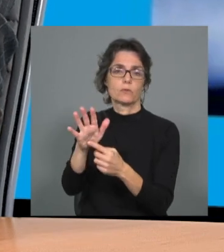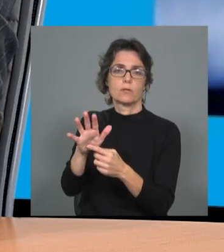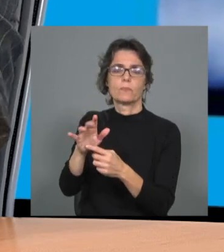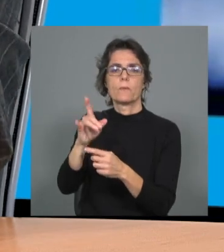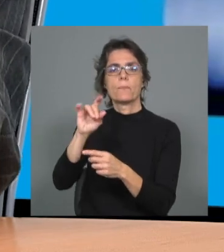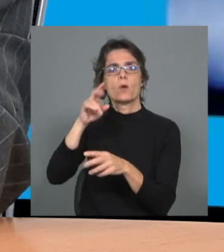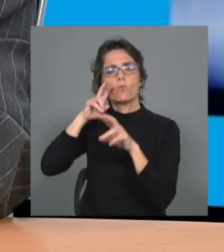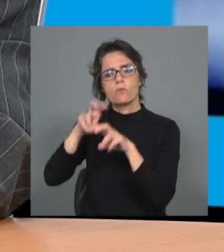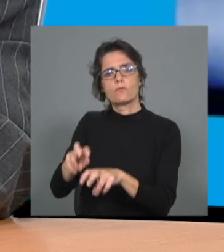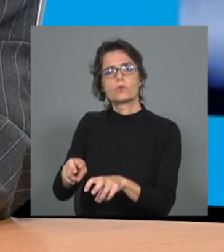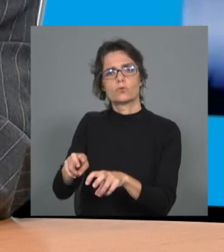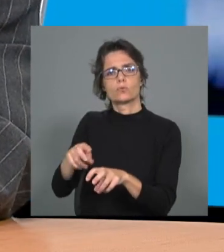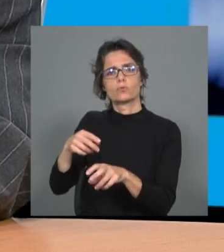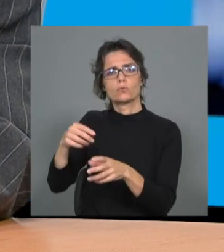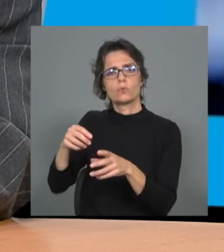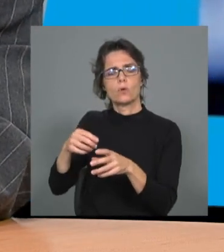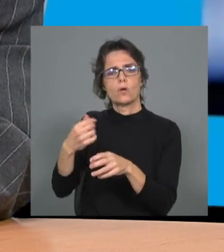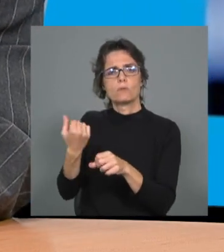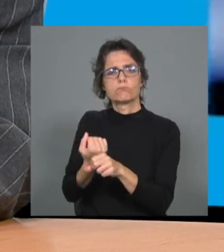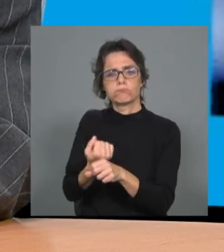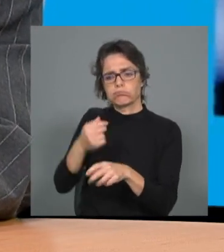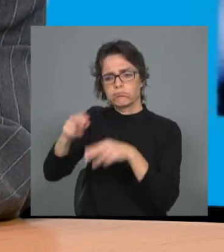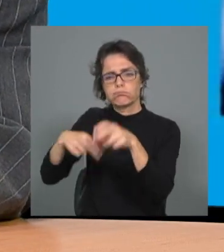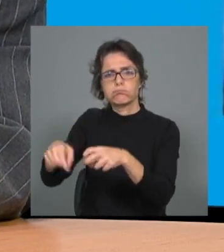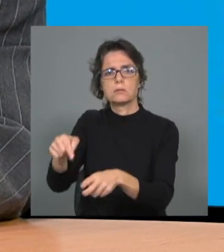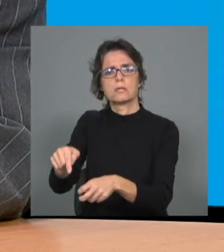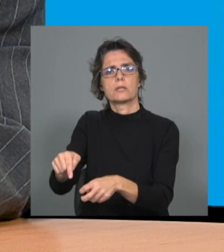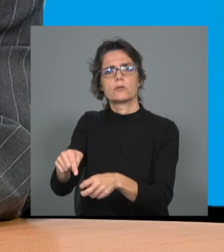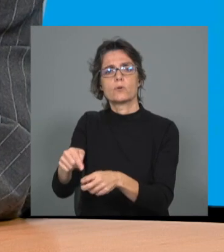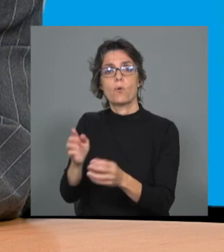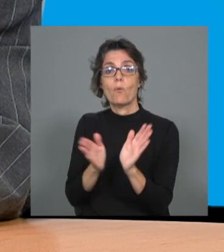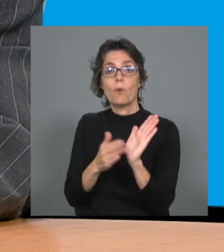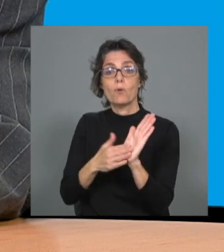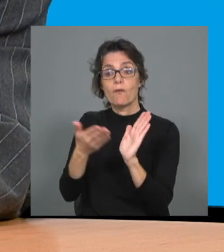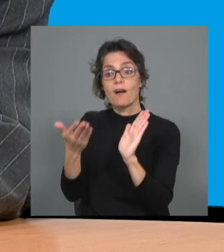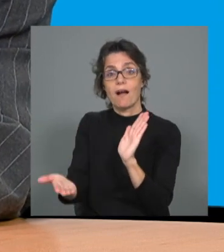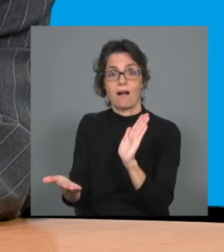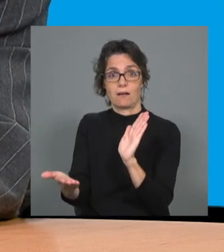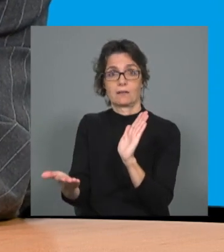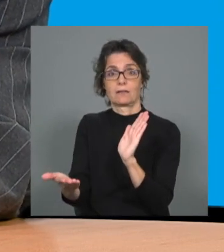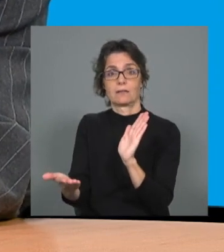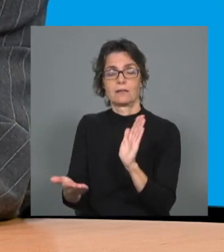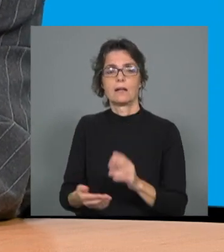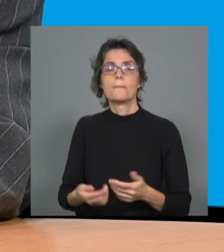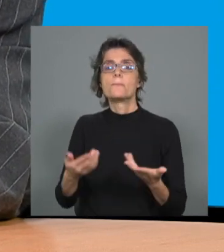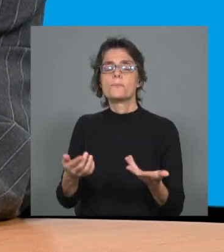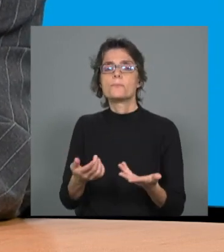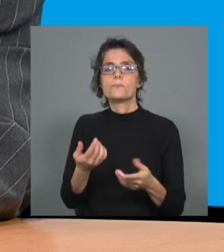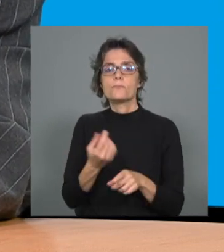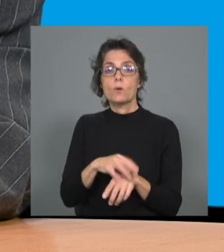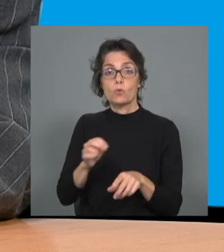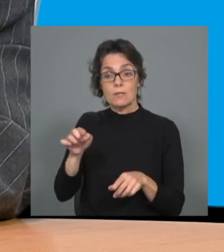de Cafarnaum, muitos elementos abonatórios desta centralidade. E, portanto, haveria aí à